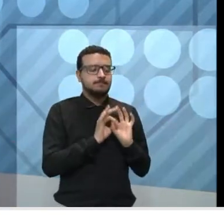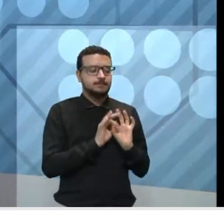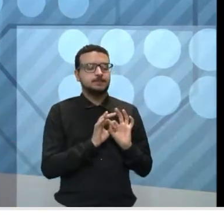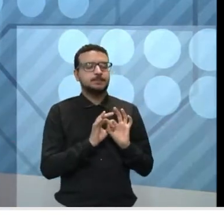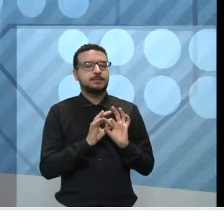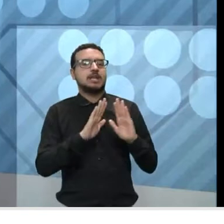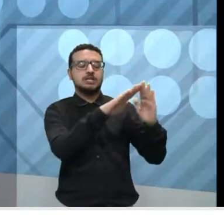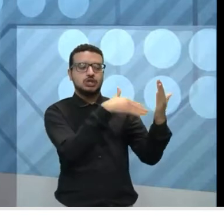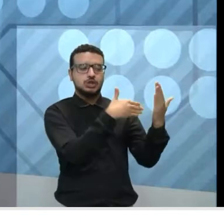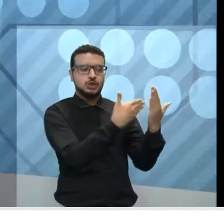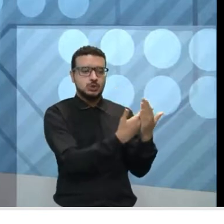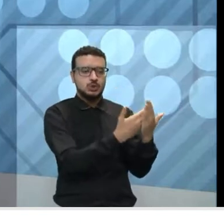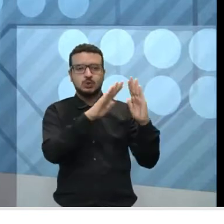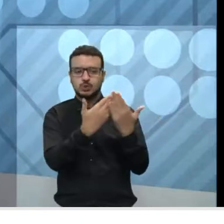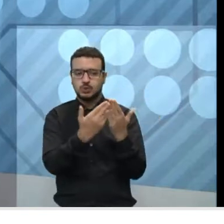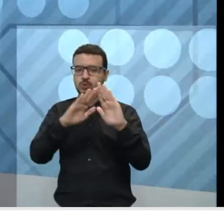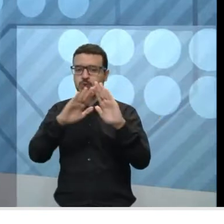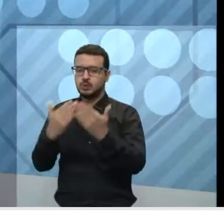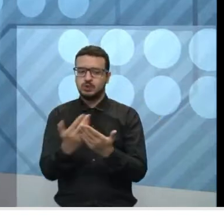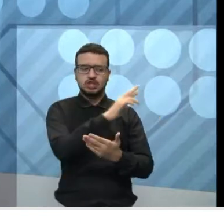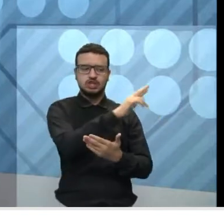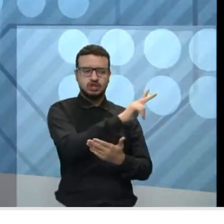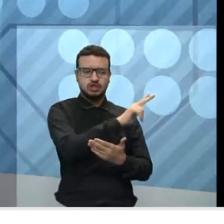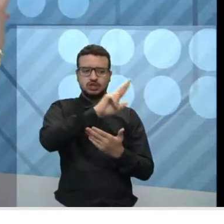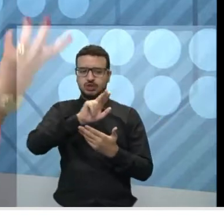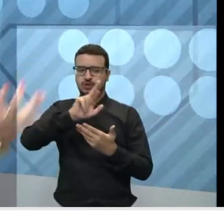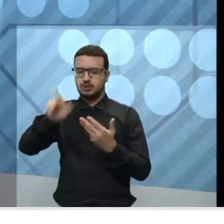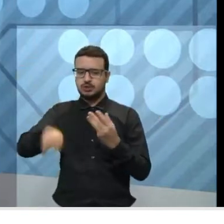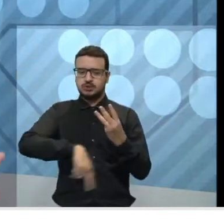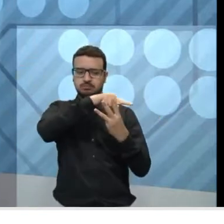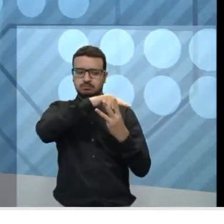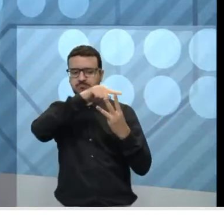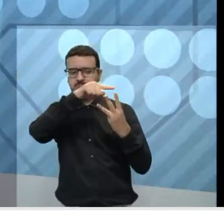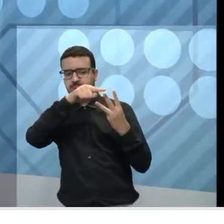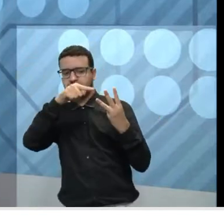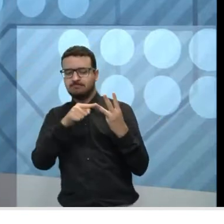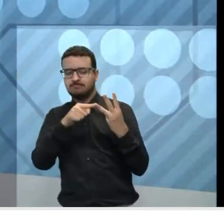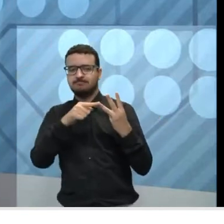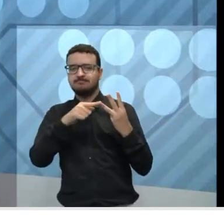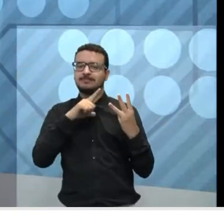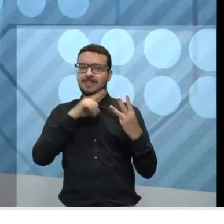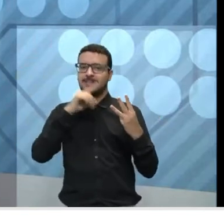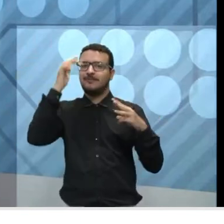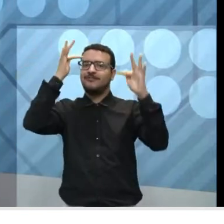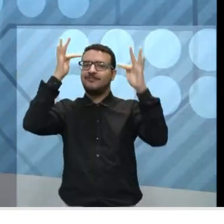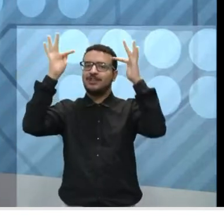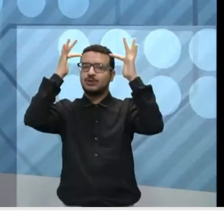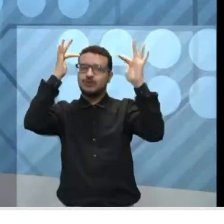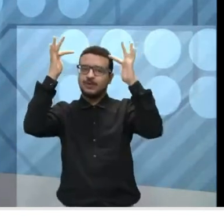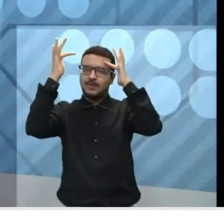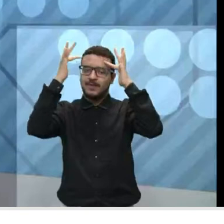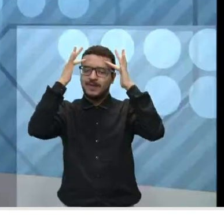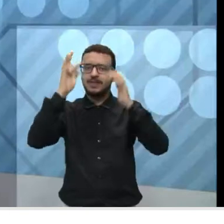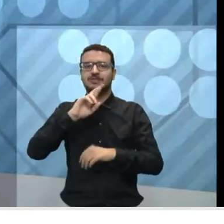ensino com as principais filosofias educacionais, que são 3. Então, no quadro, nós temos o